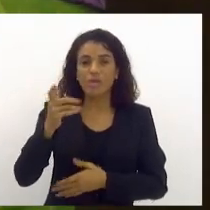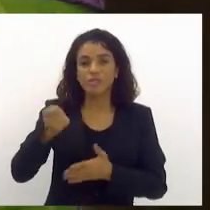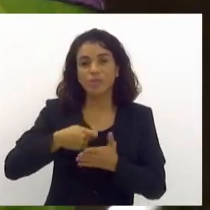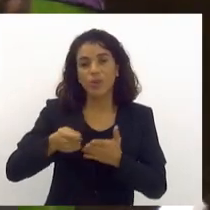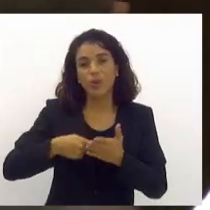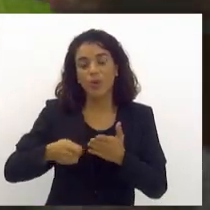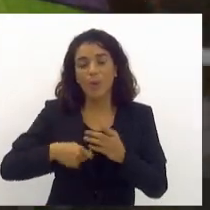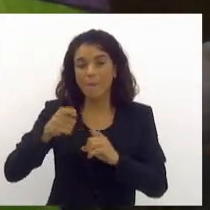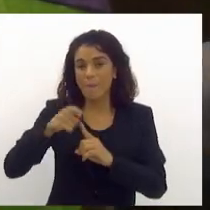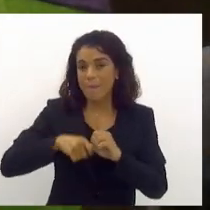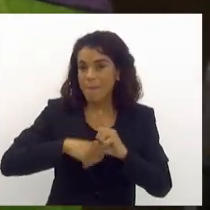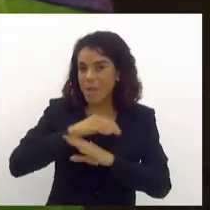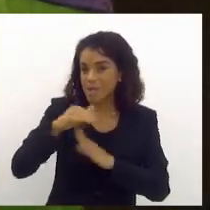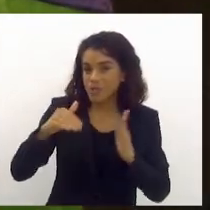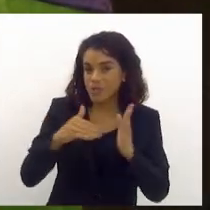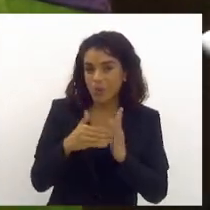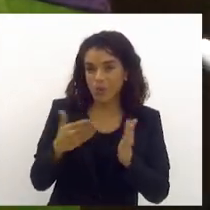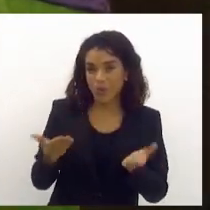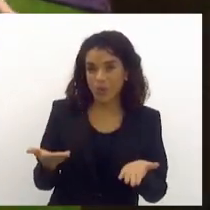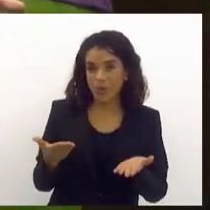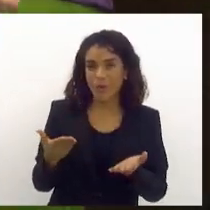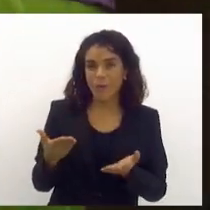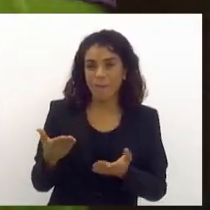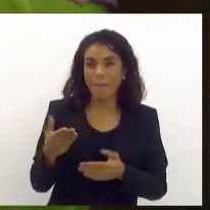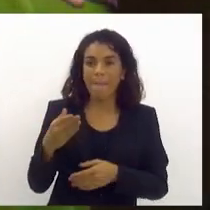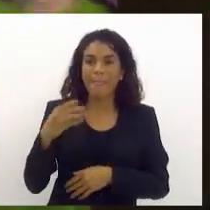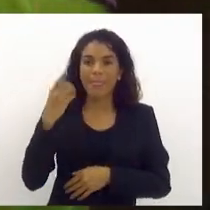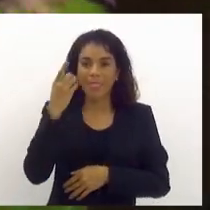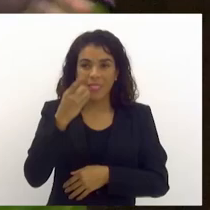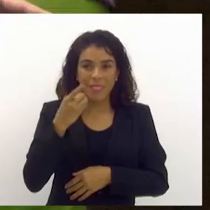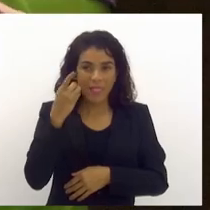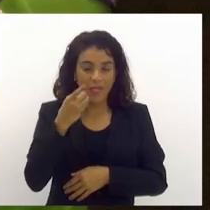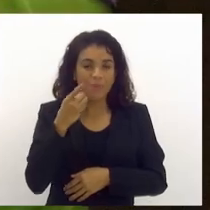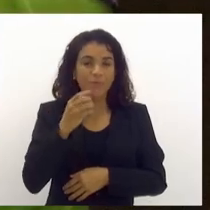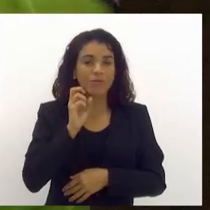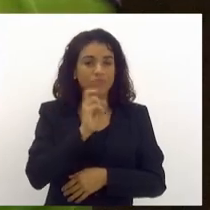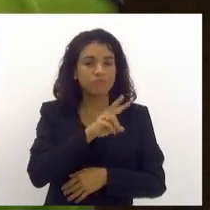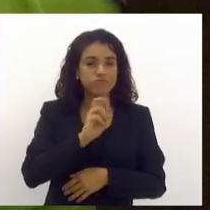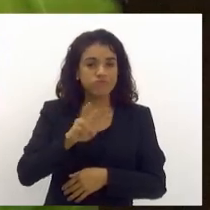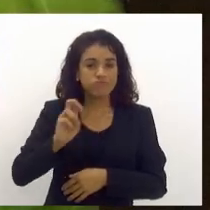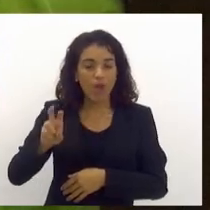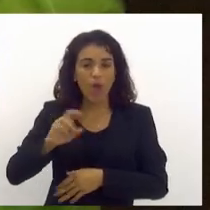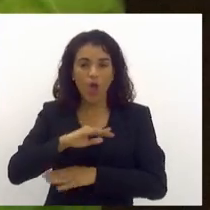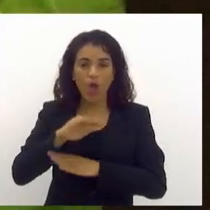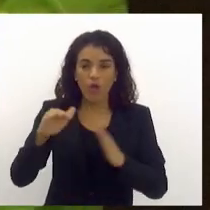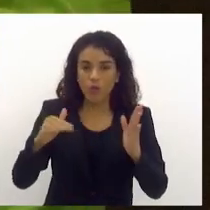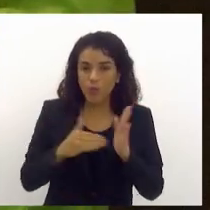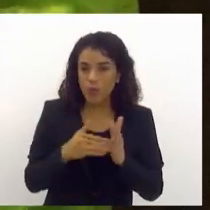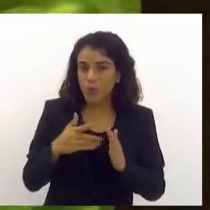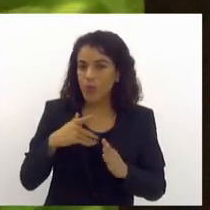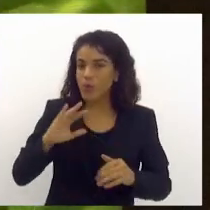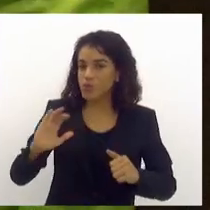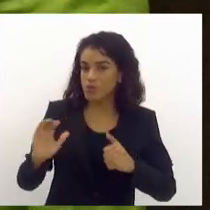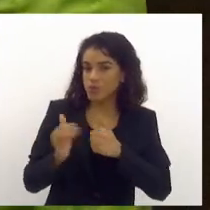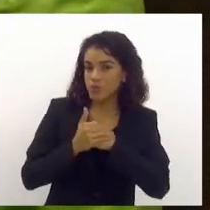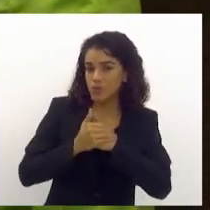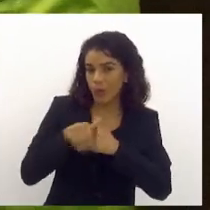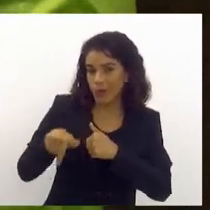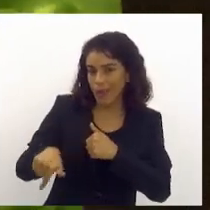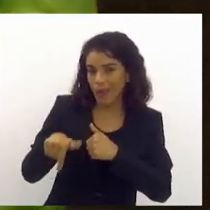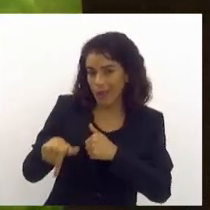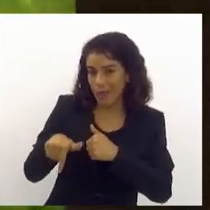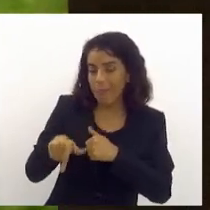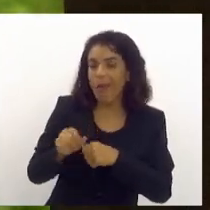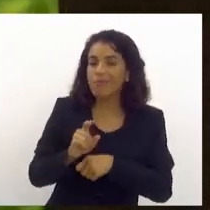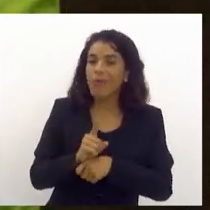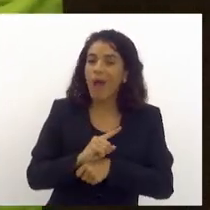porque o deputado, ela ainda usou do termo, que aquele deputado capeta estava na cidade e ele olha tudo. Esconderam o rato, mas deixaram o rabo do lado